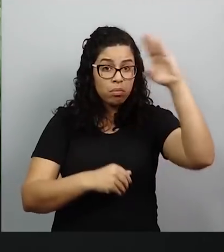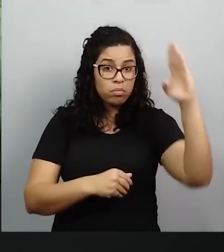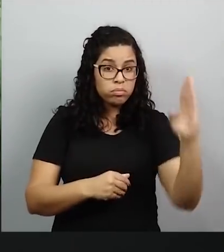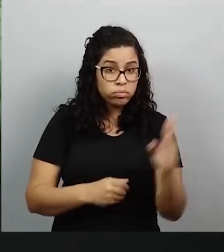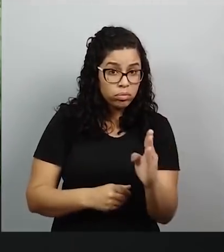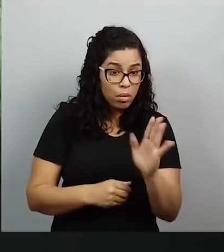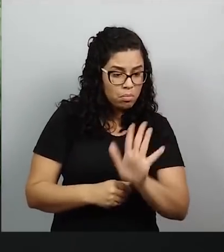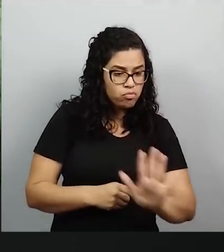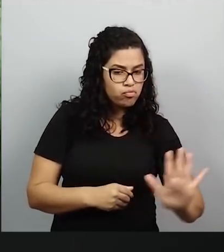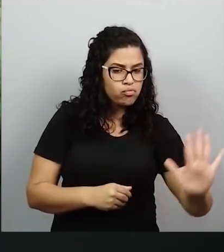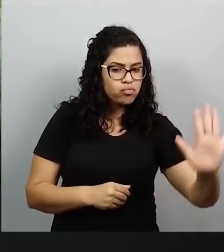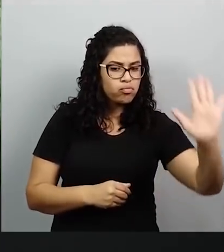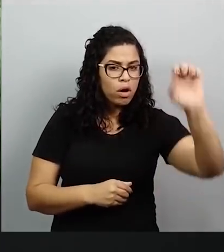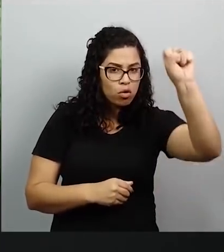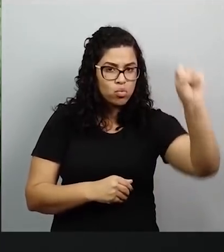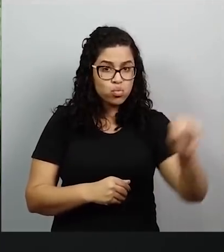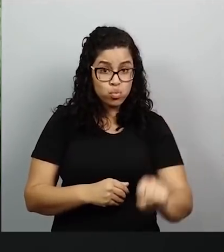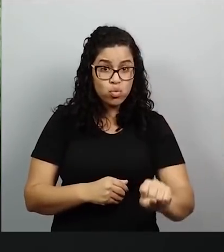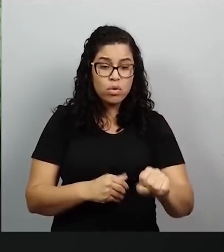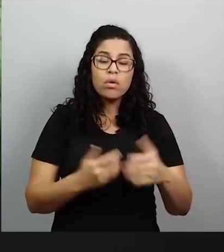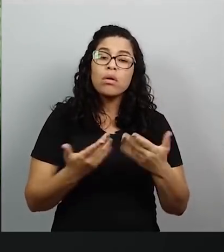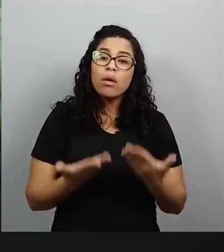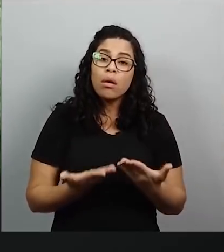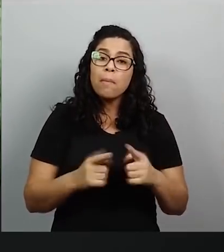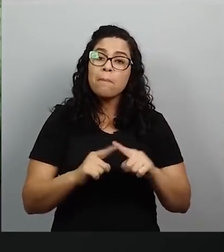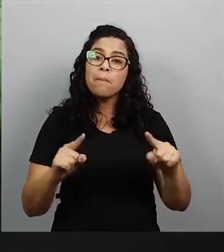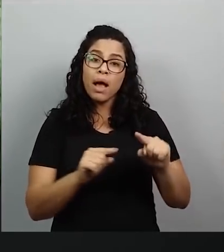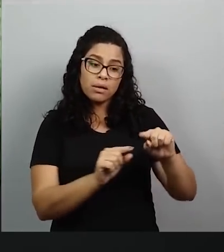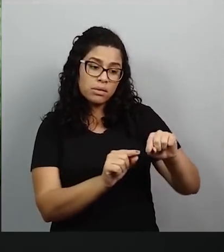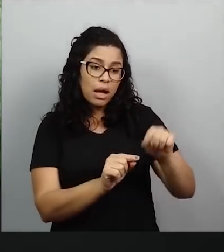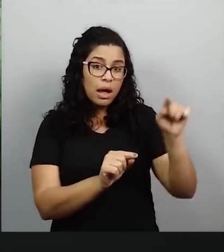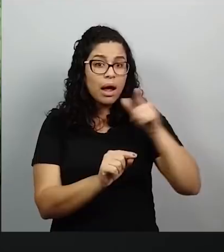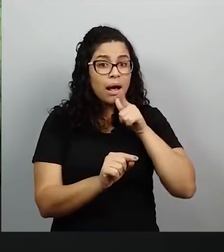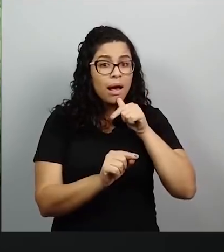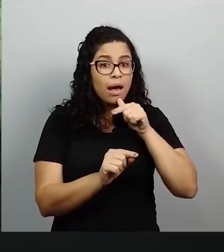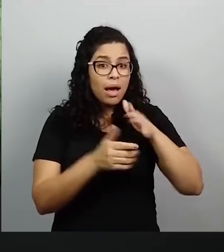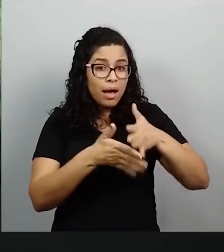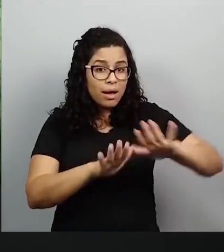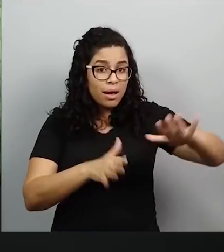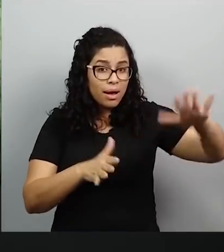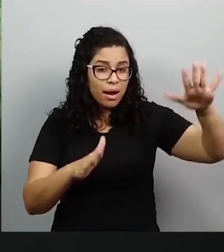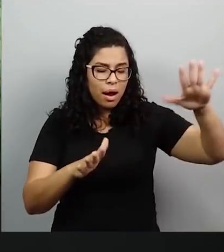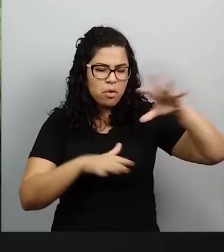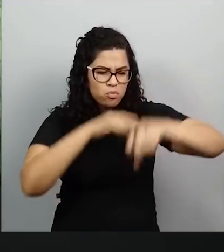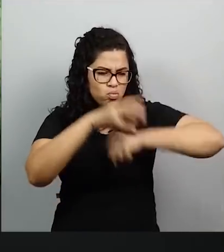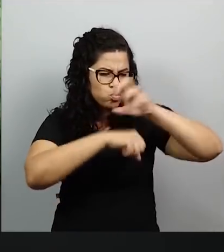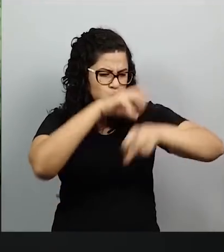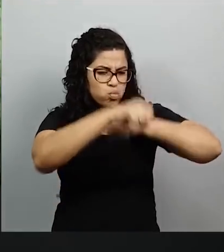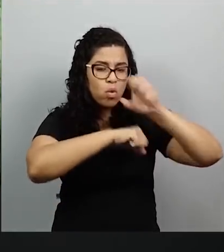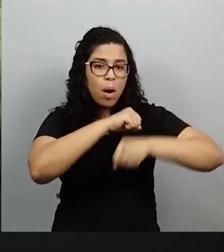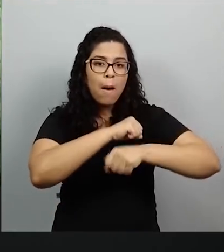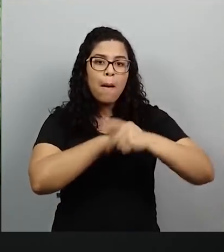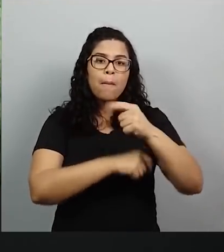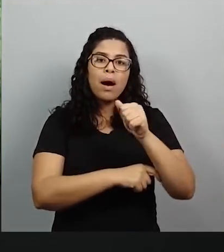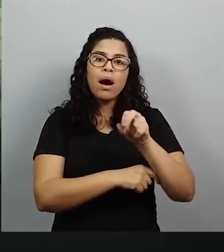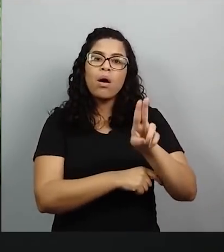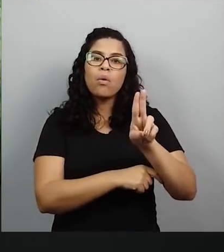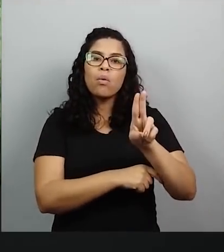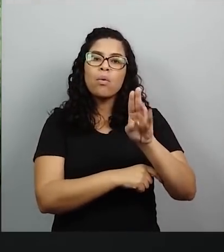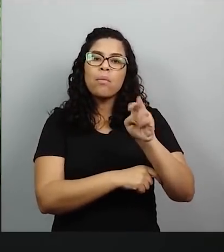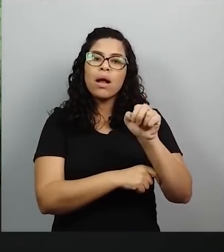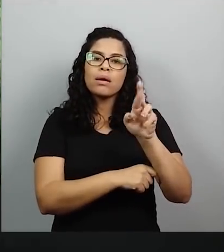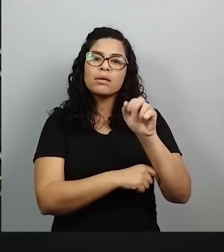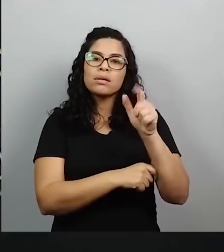alguns pontos específicos mais ao sul, mas o litoral estava ali pronto para ser explorado pau-brasil